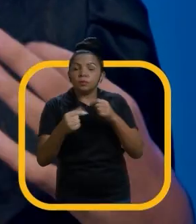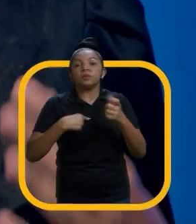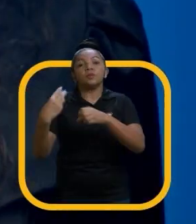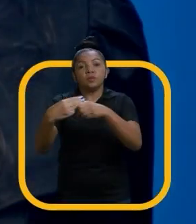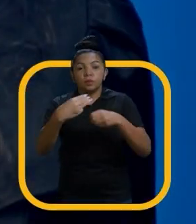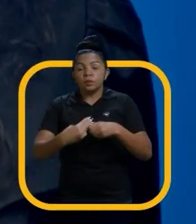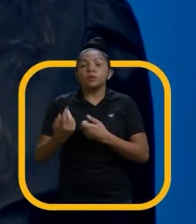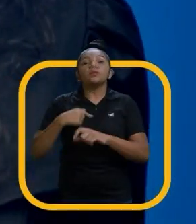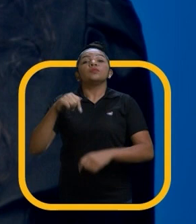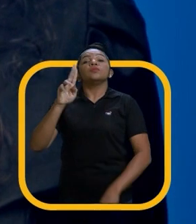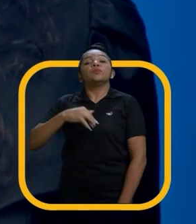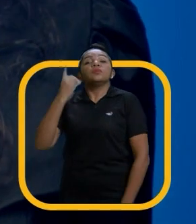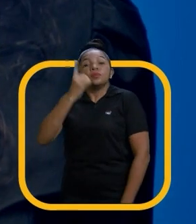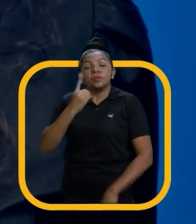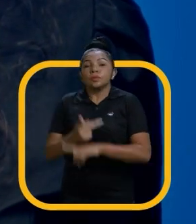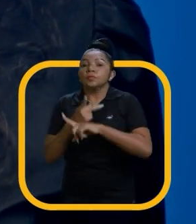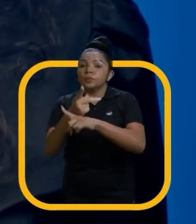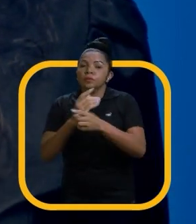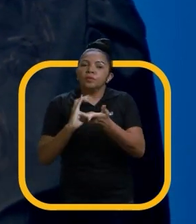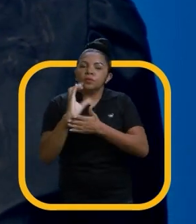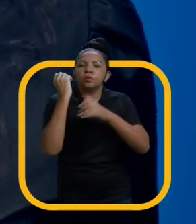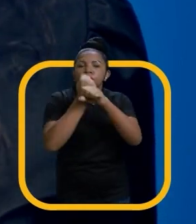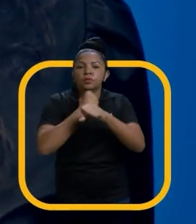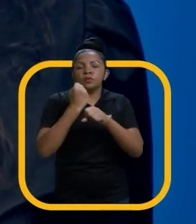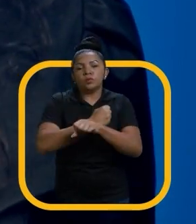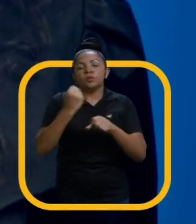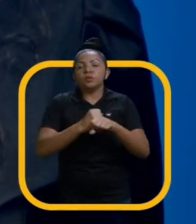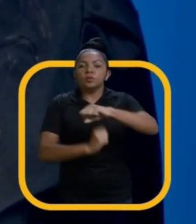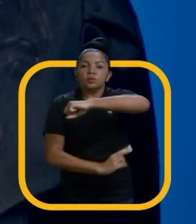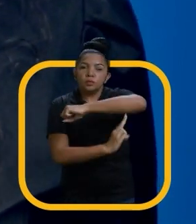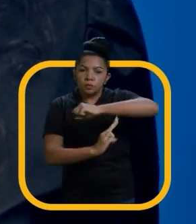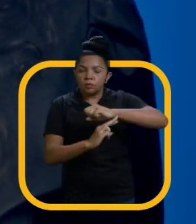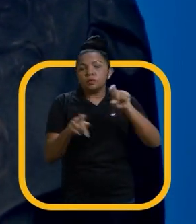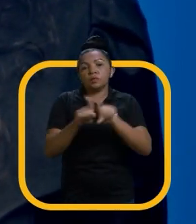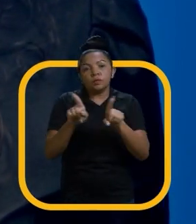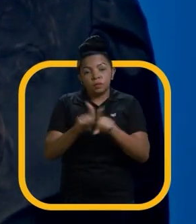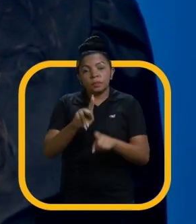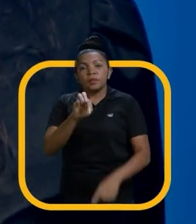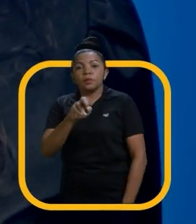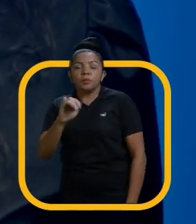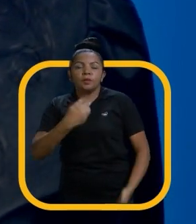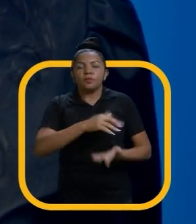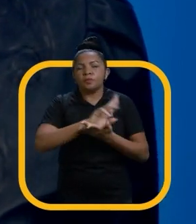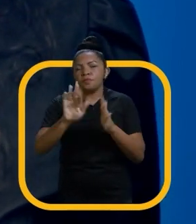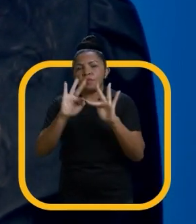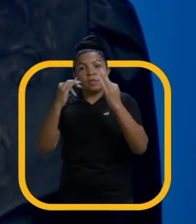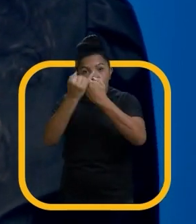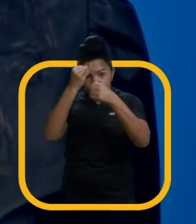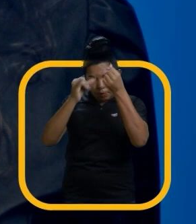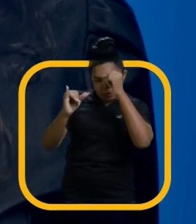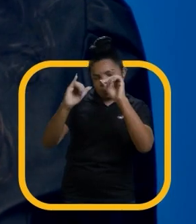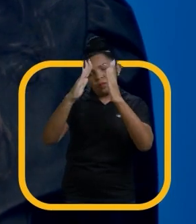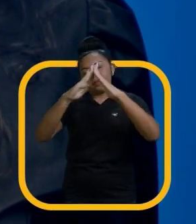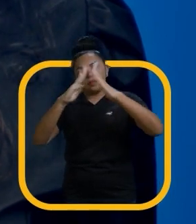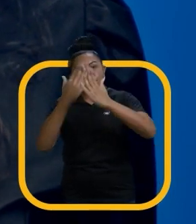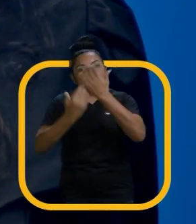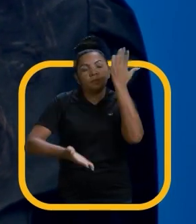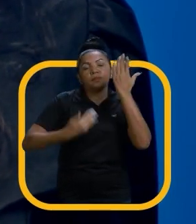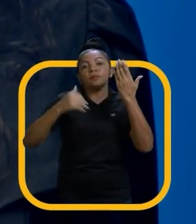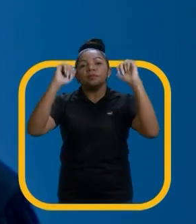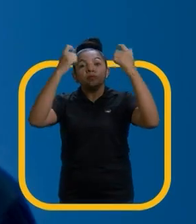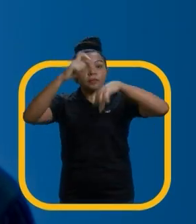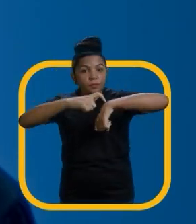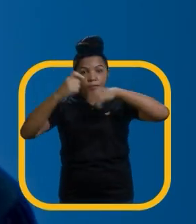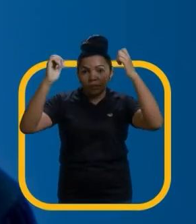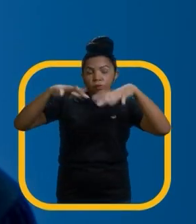Qual foi o deputado que buscou dinheiro para a reforma da barragem de Pericumã, que garantiu que centenas de famílias não perdessem suas moradias no período de